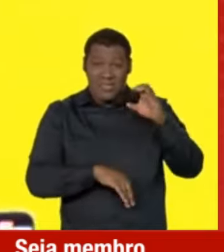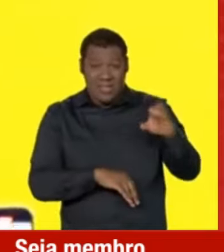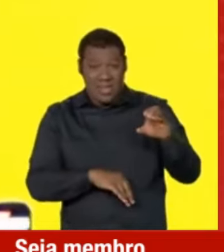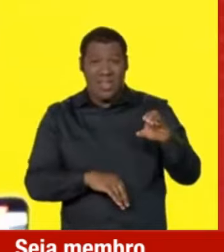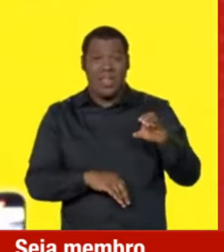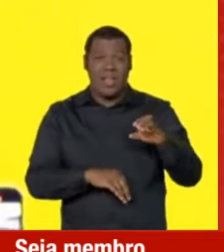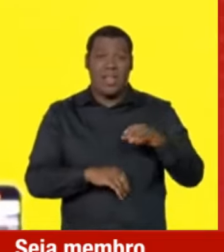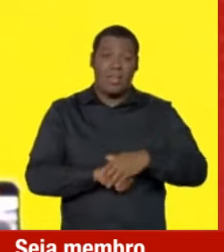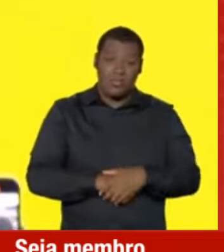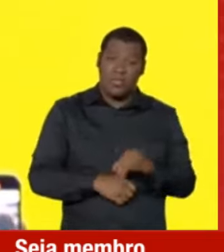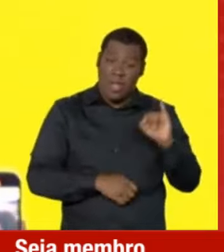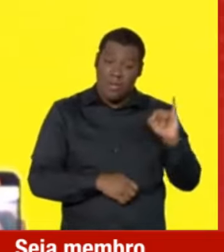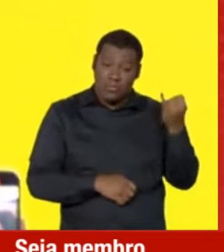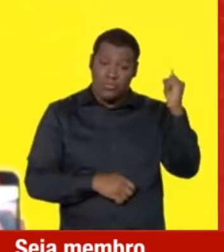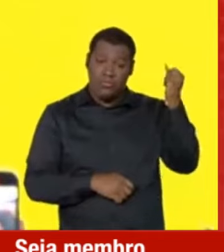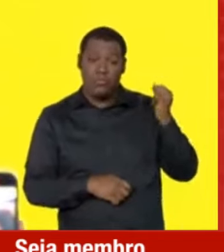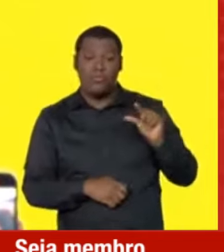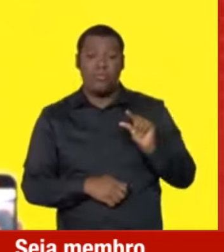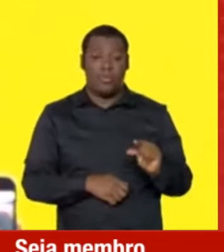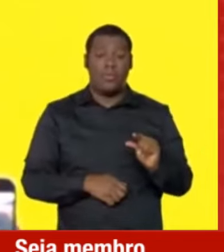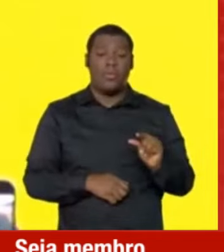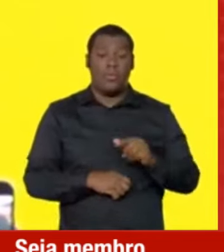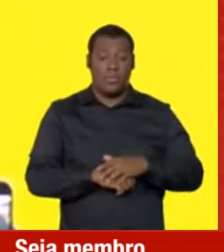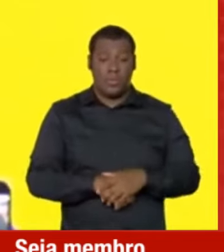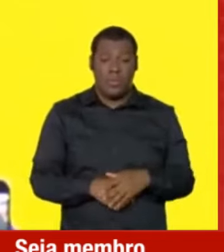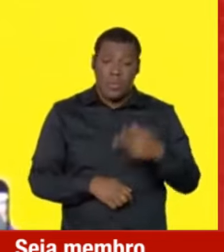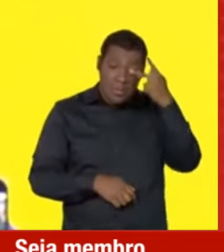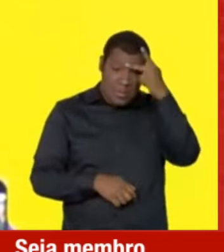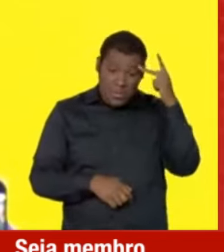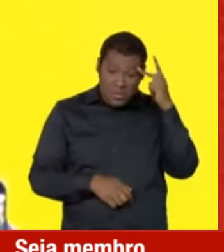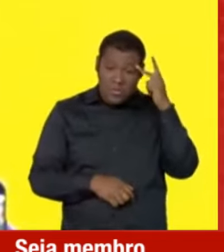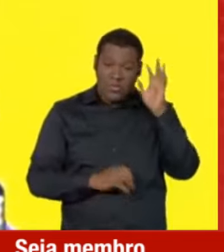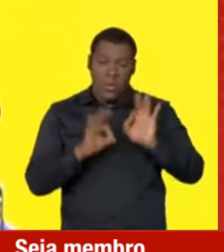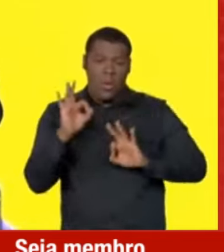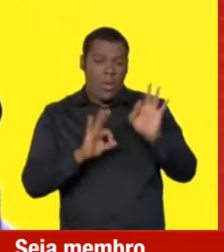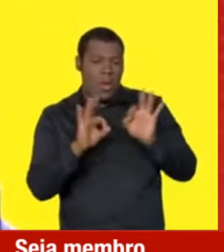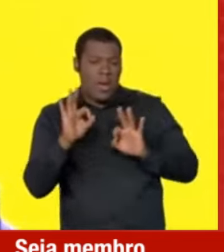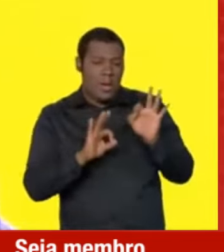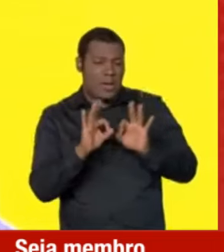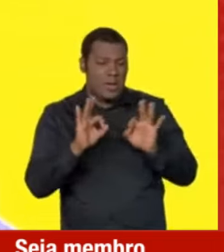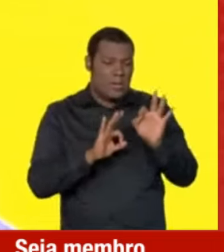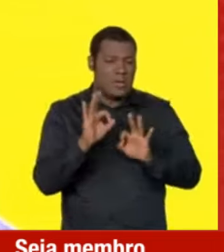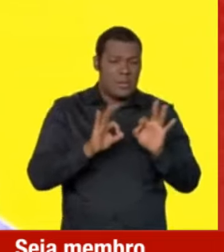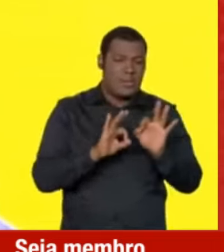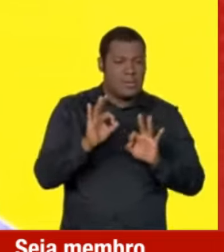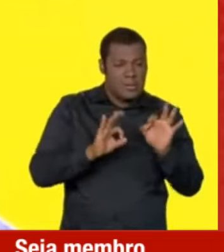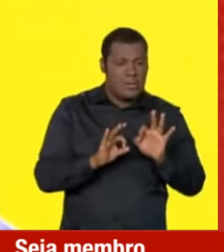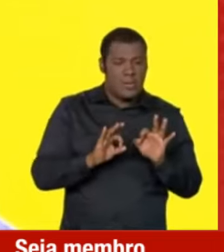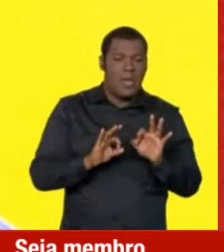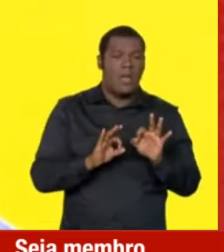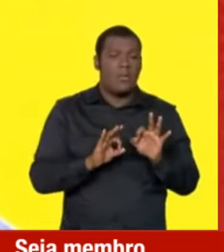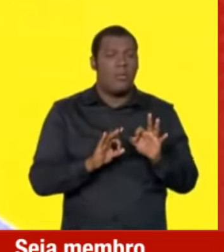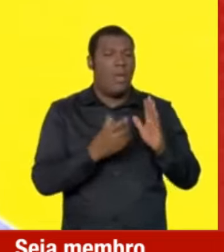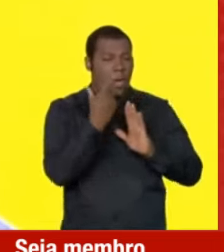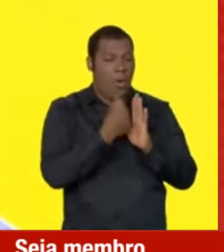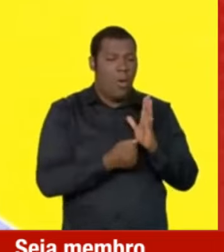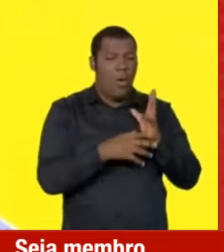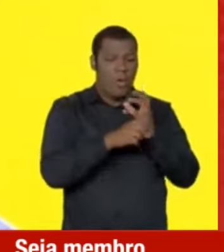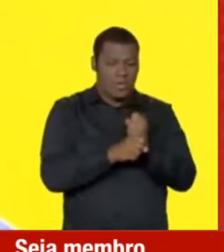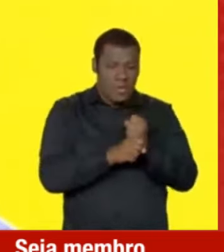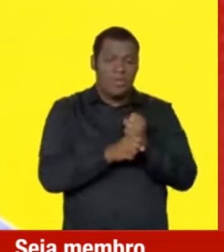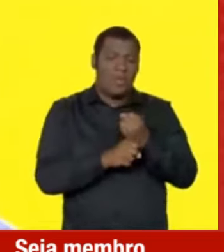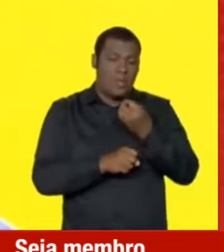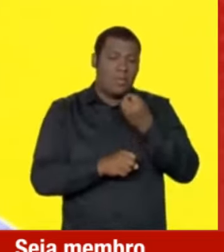muito baixo e a pessoa que é adimplente, que organiza suas contas, acaba sendo beneficiada por esse tipo de coisa.